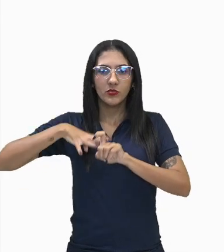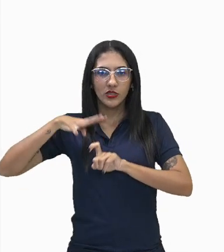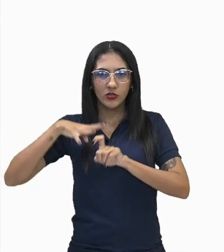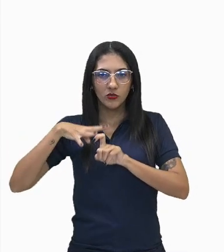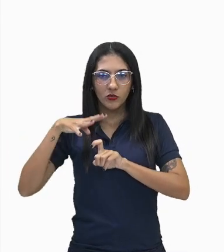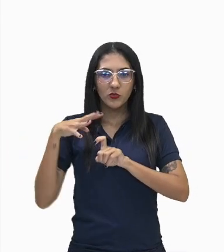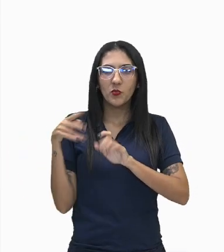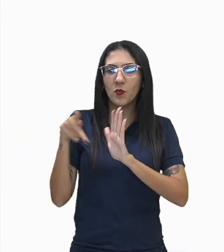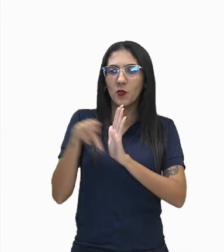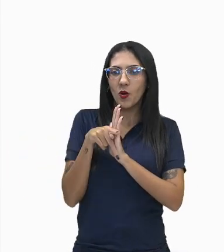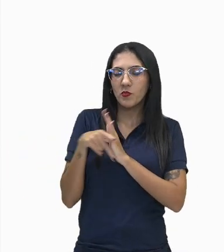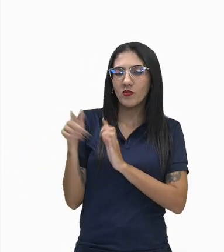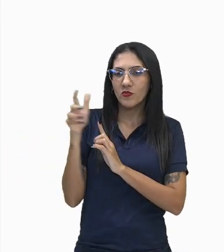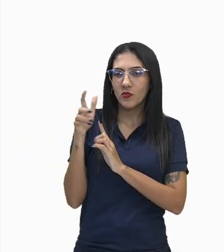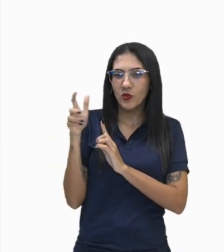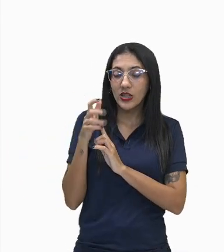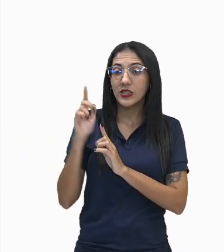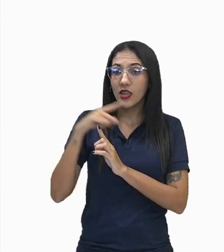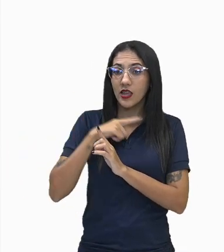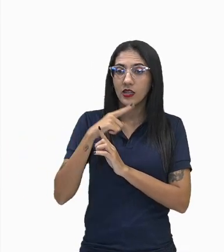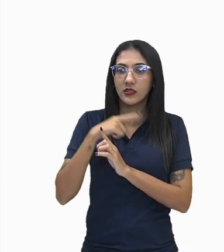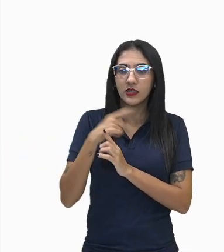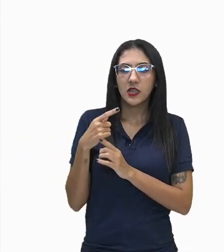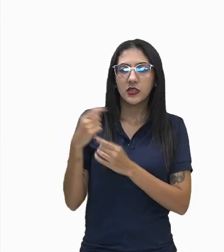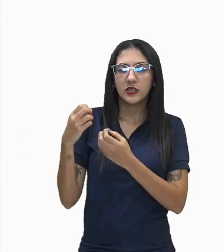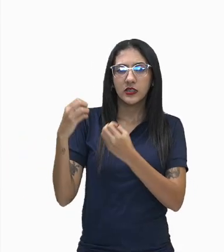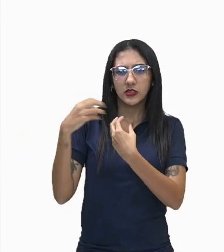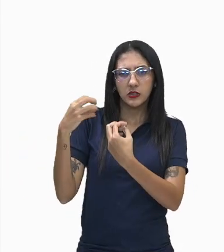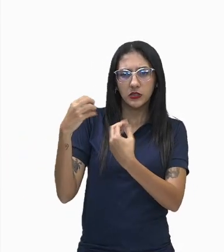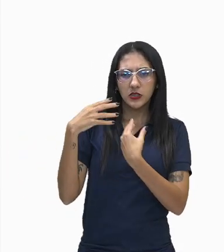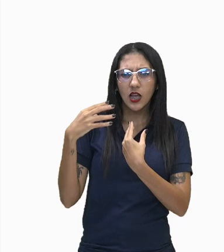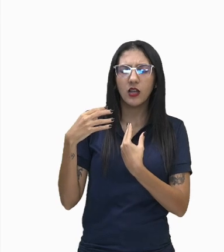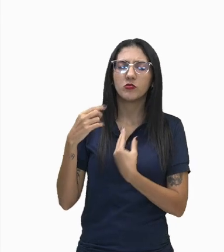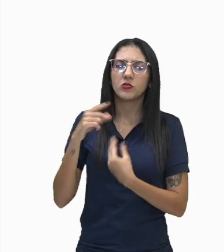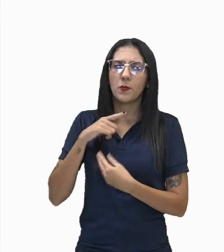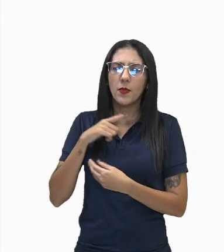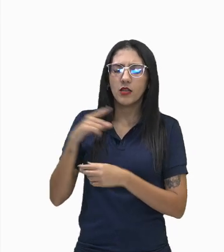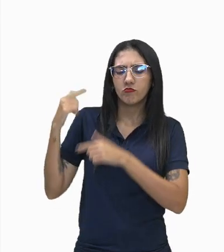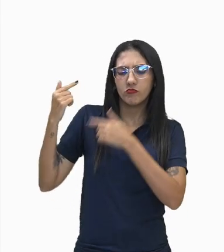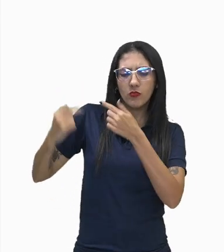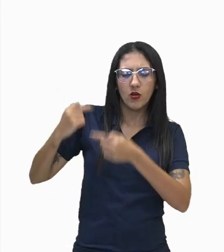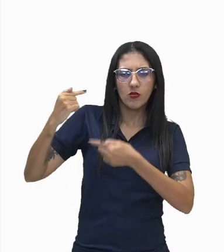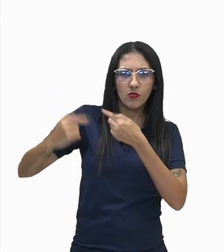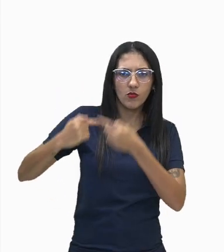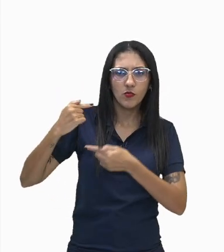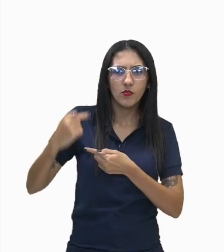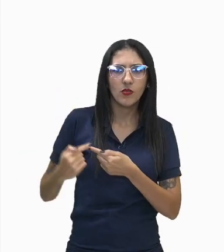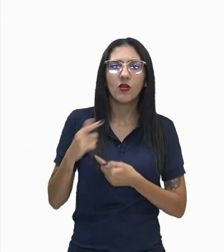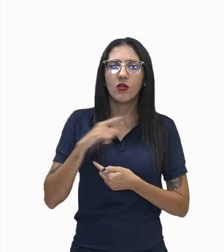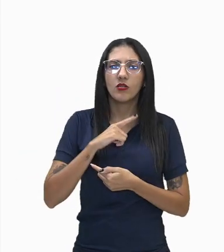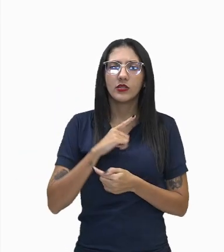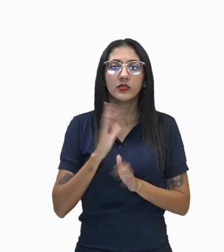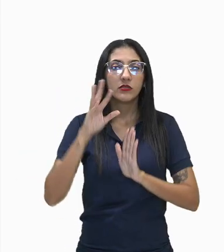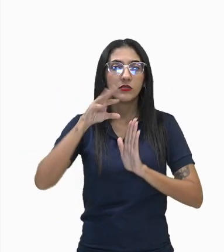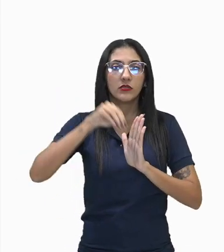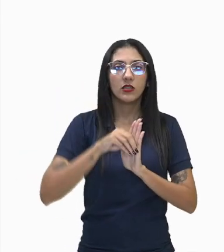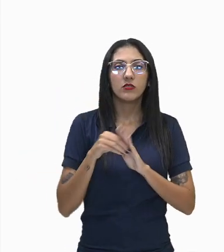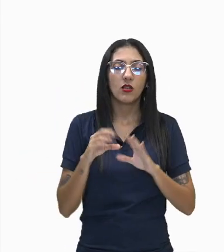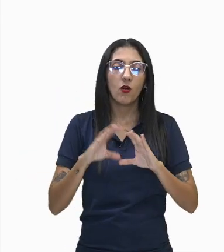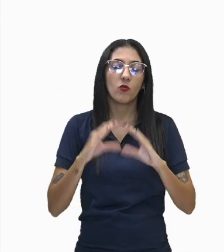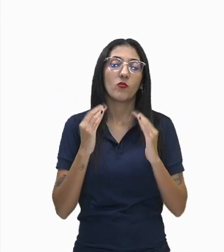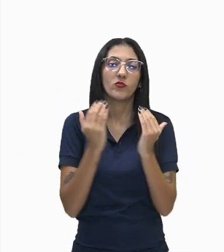Nos mitos que são ensinados e passados de geração em geração dentro da